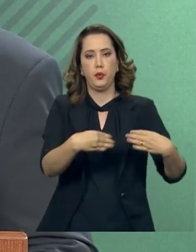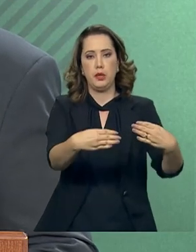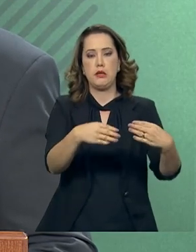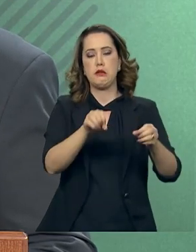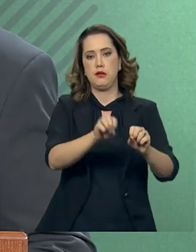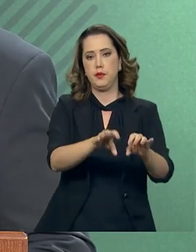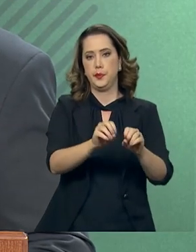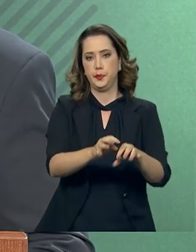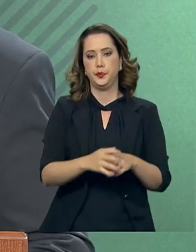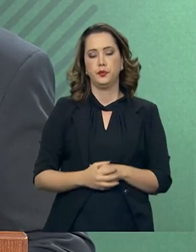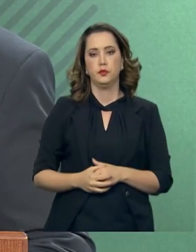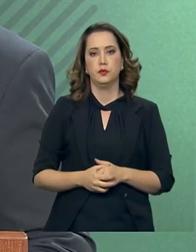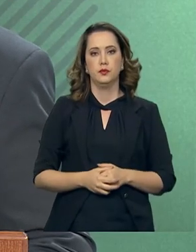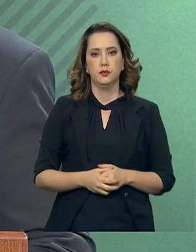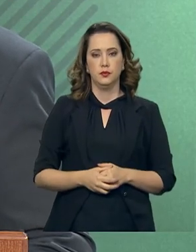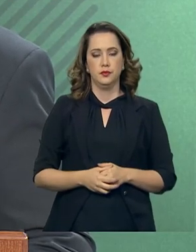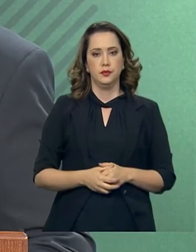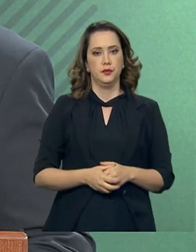educação